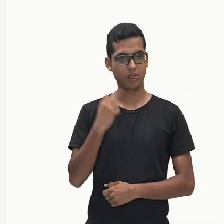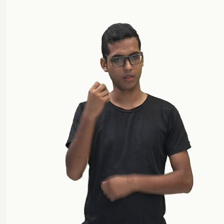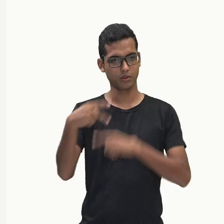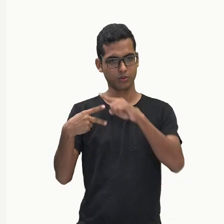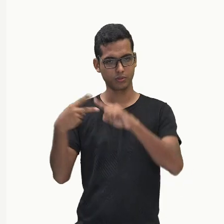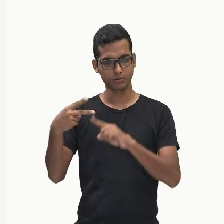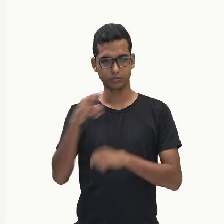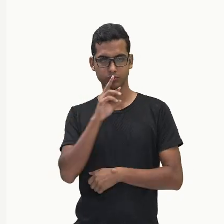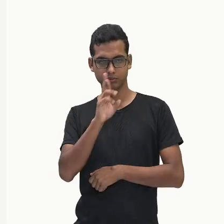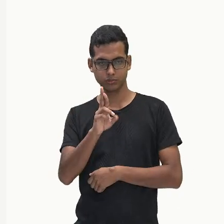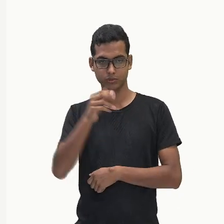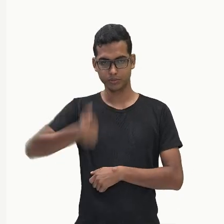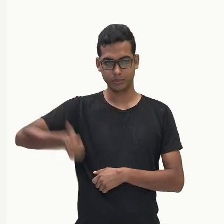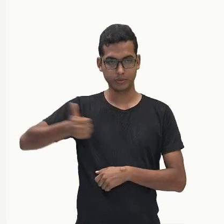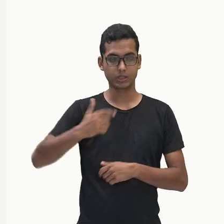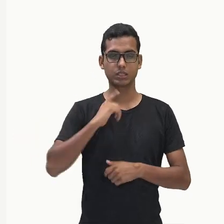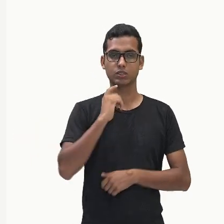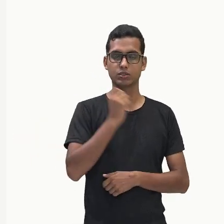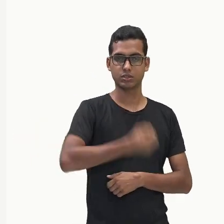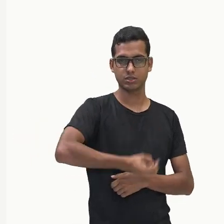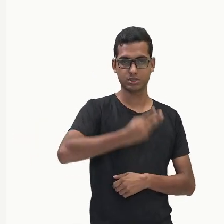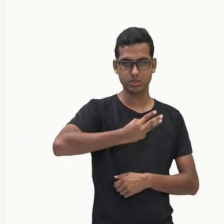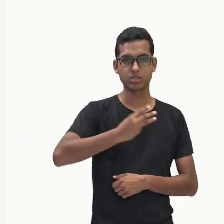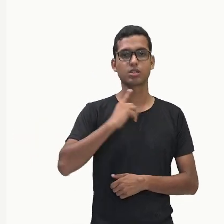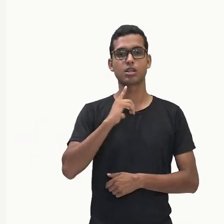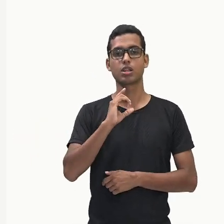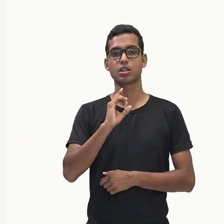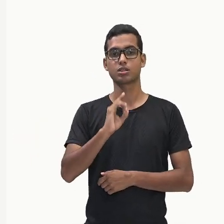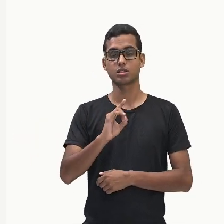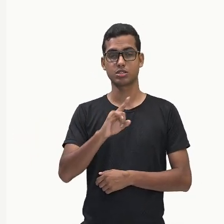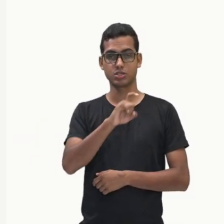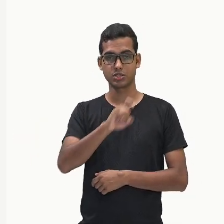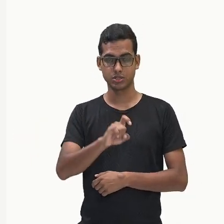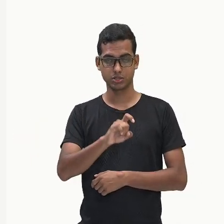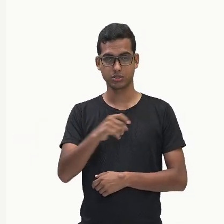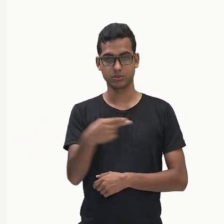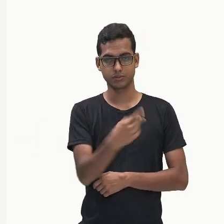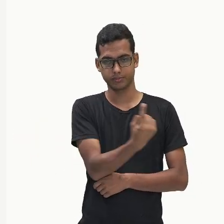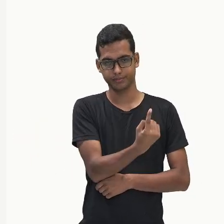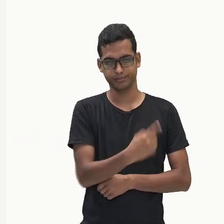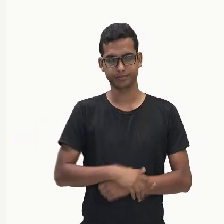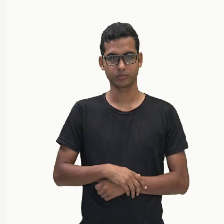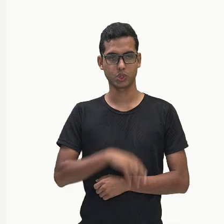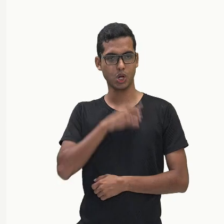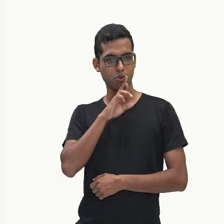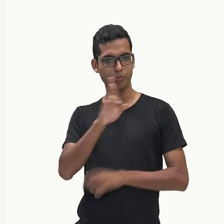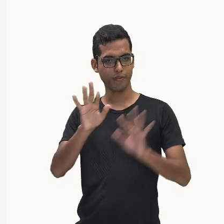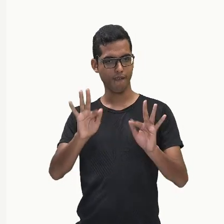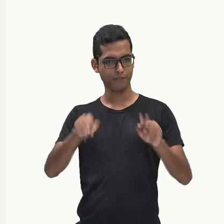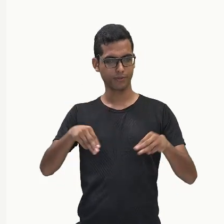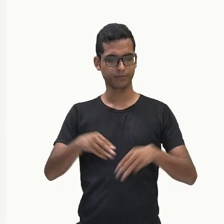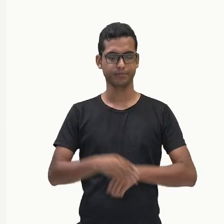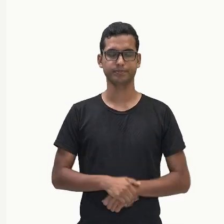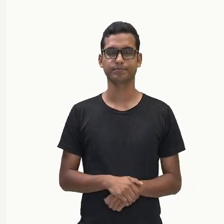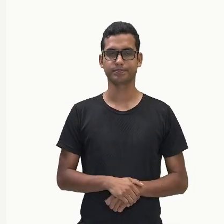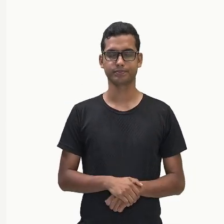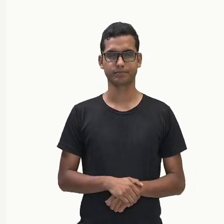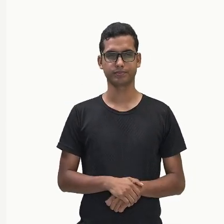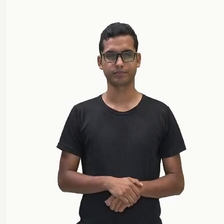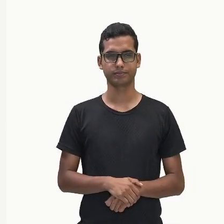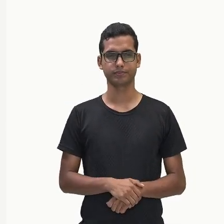solução da terceira. Então, a solução final para essa função aqui vai